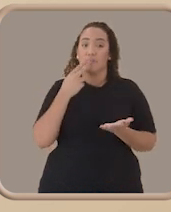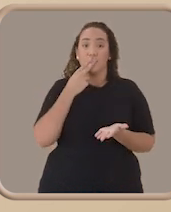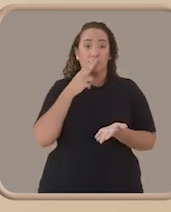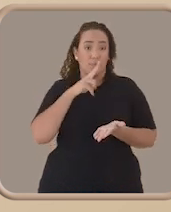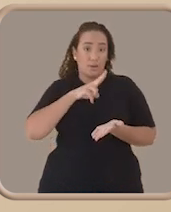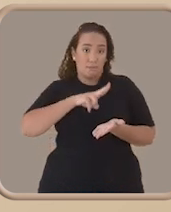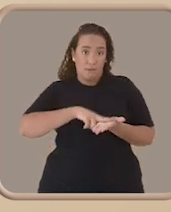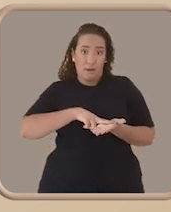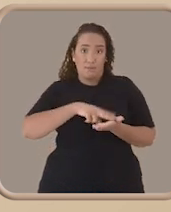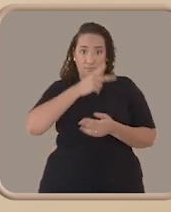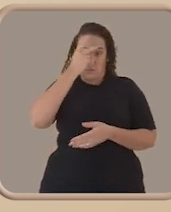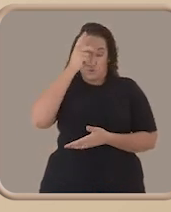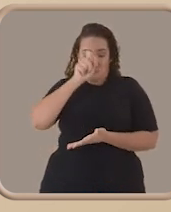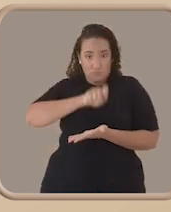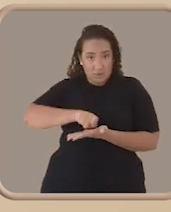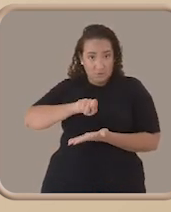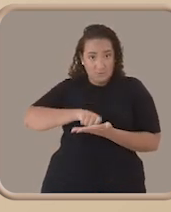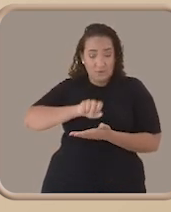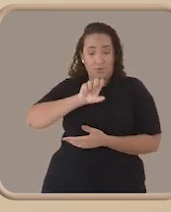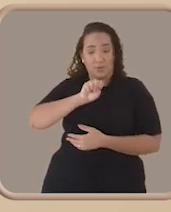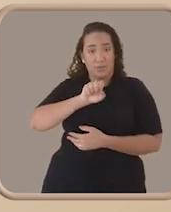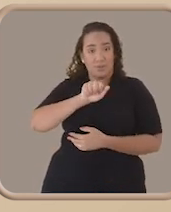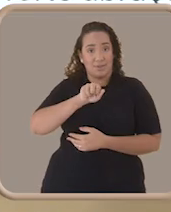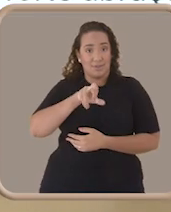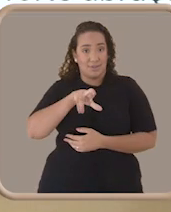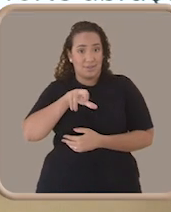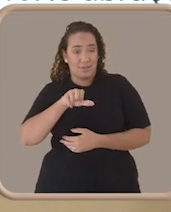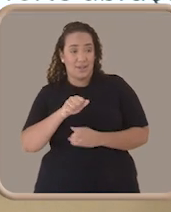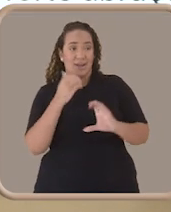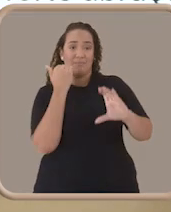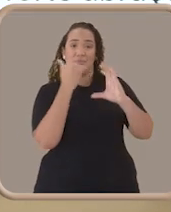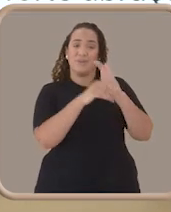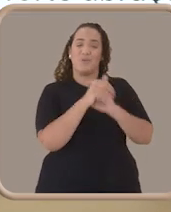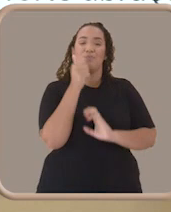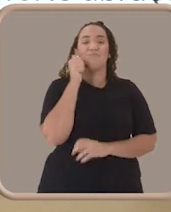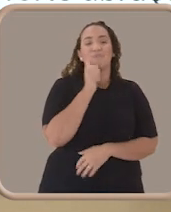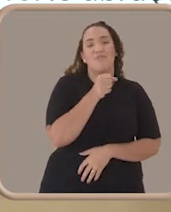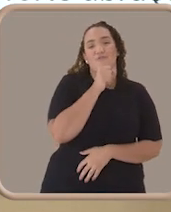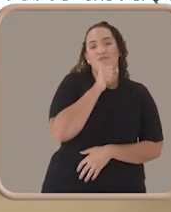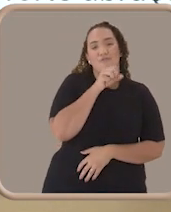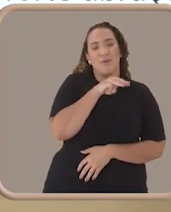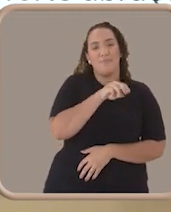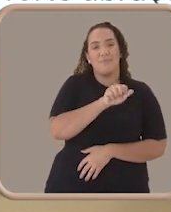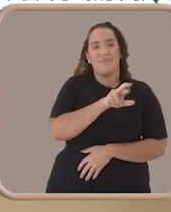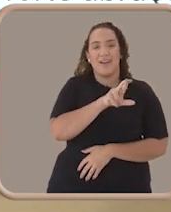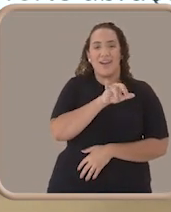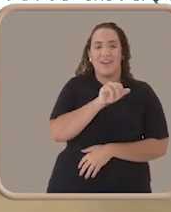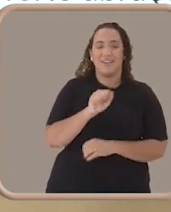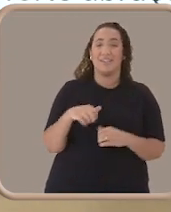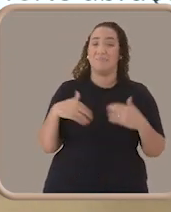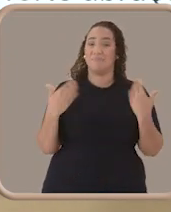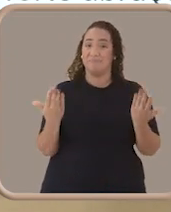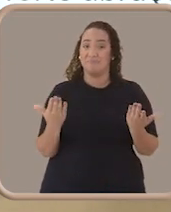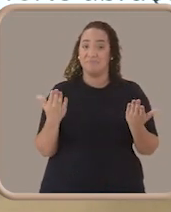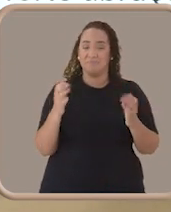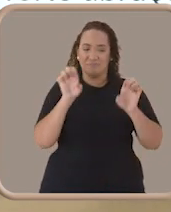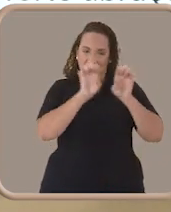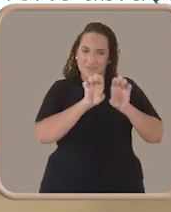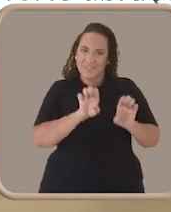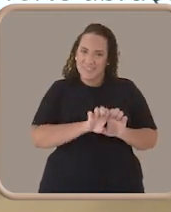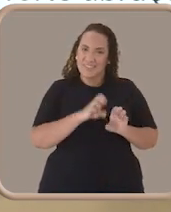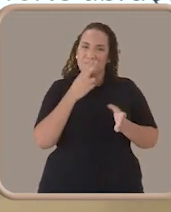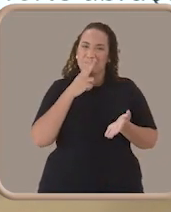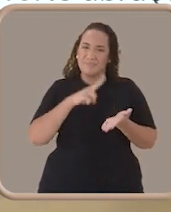foi escrita pela Sara para sua vovó Maria. E aí, o que você achou da estrutura da carta? É legal,